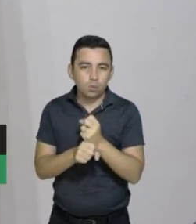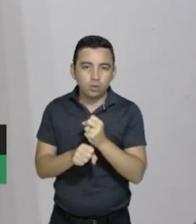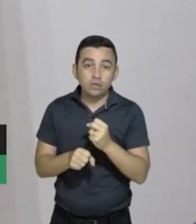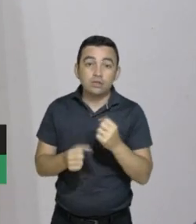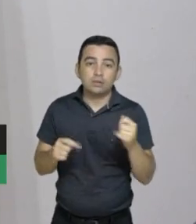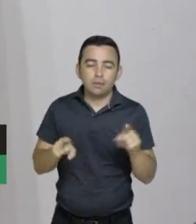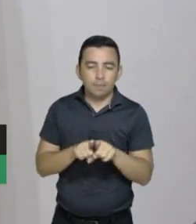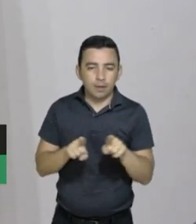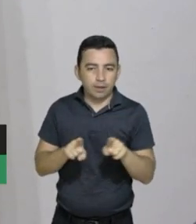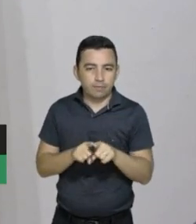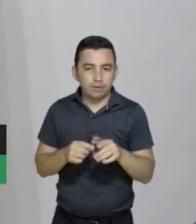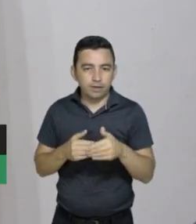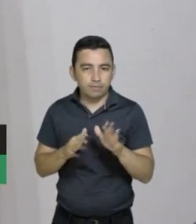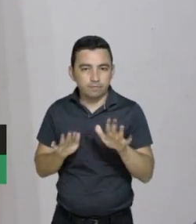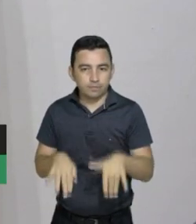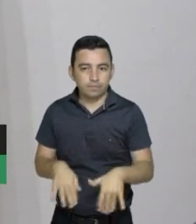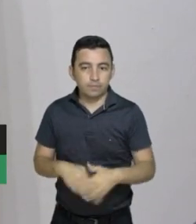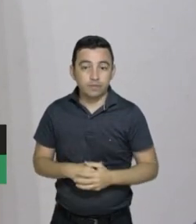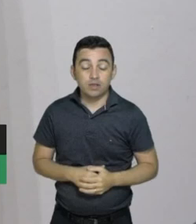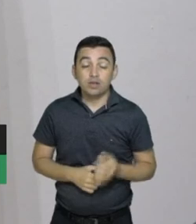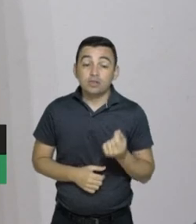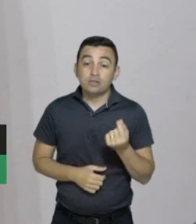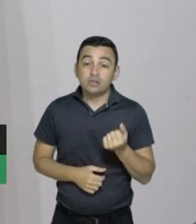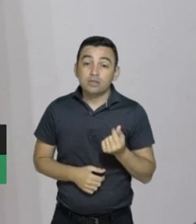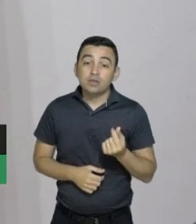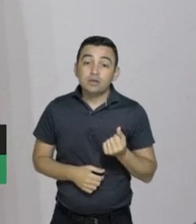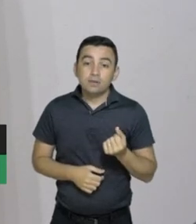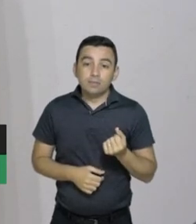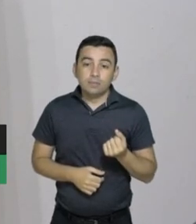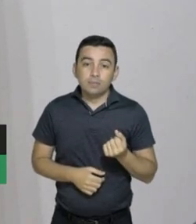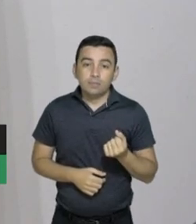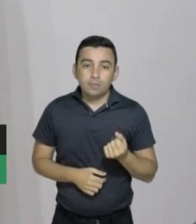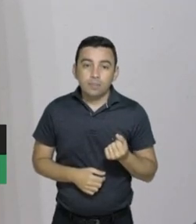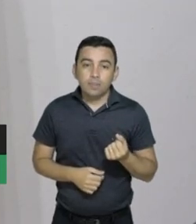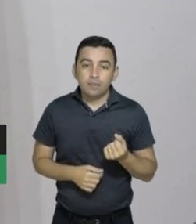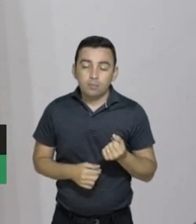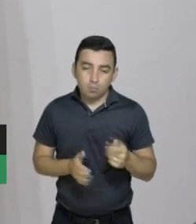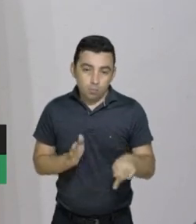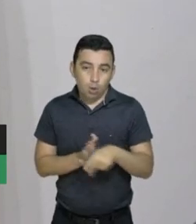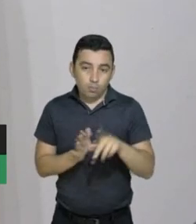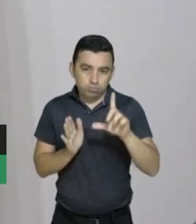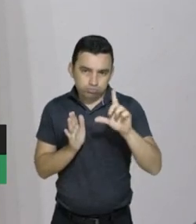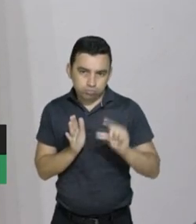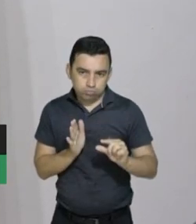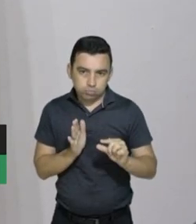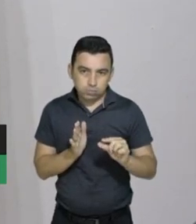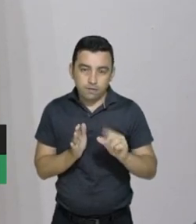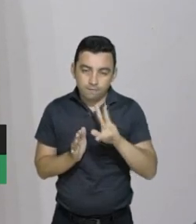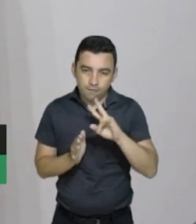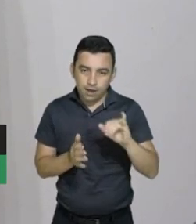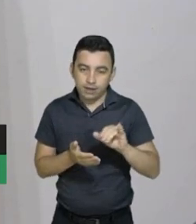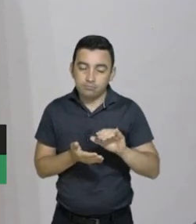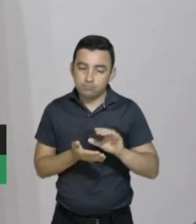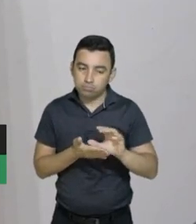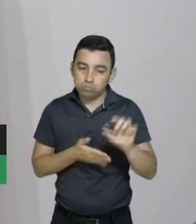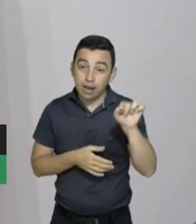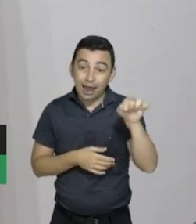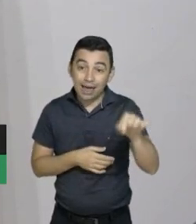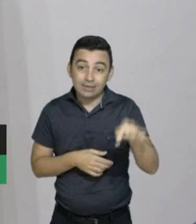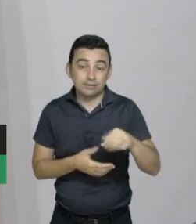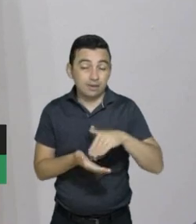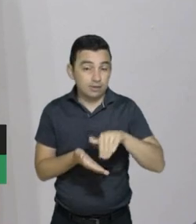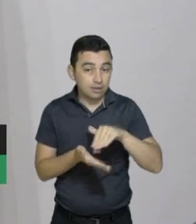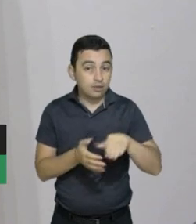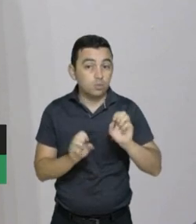esperando mesmo os recursos dessa redução ficarão na Secretaria de Educação não